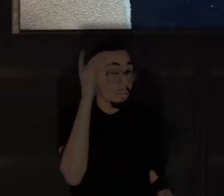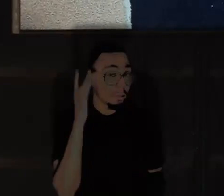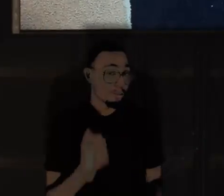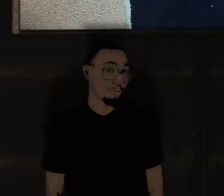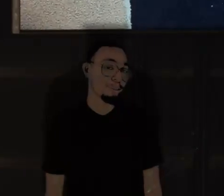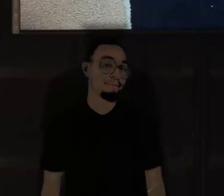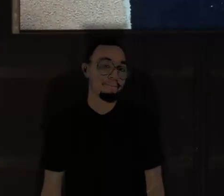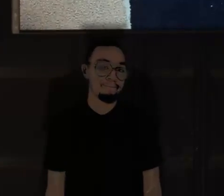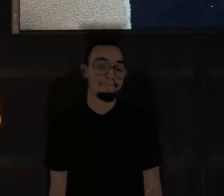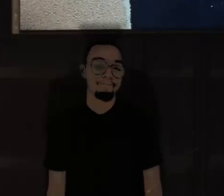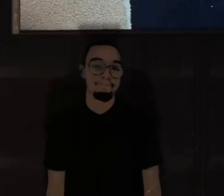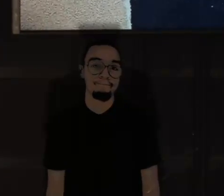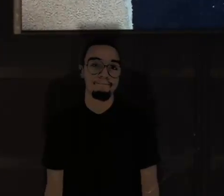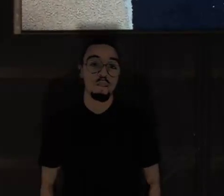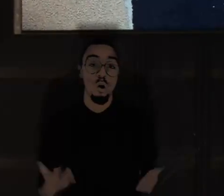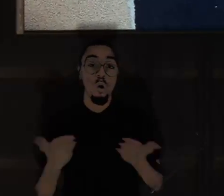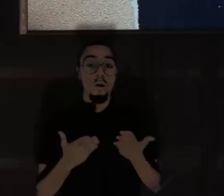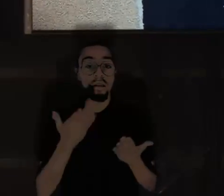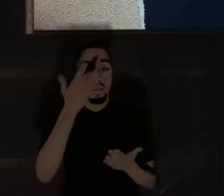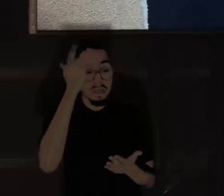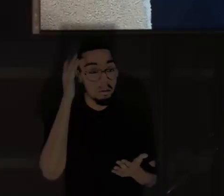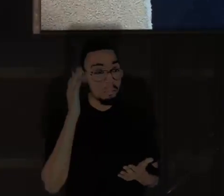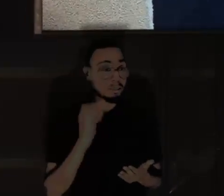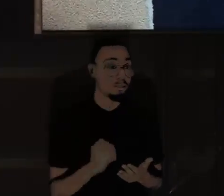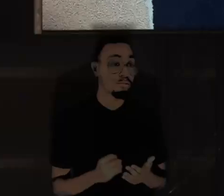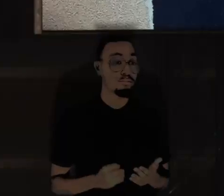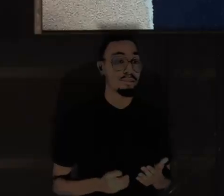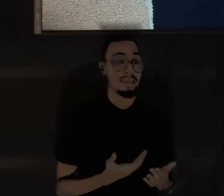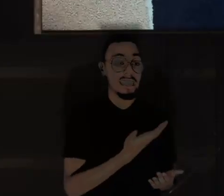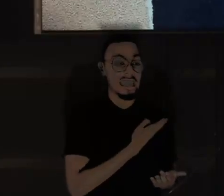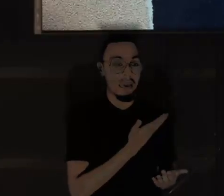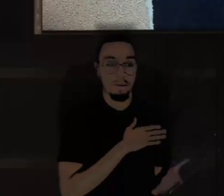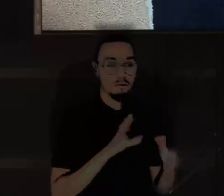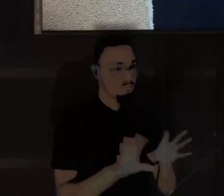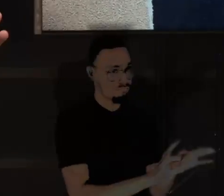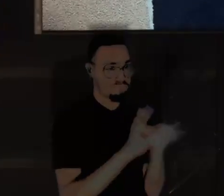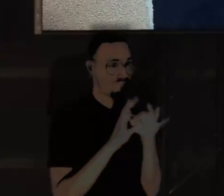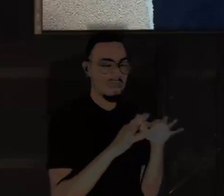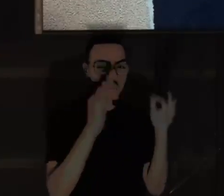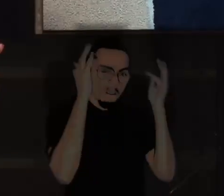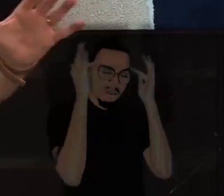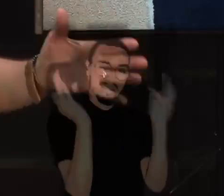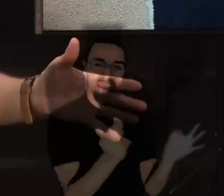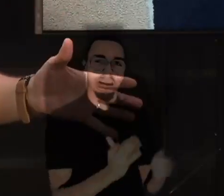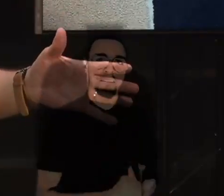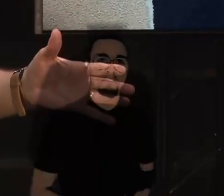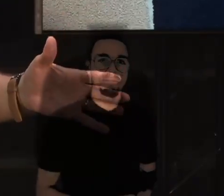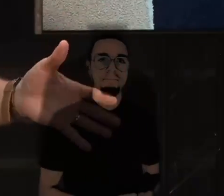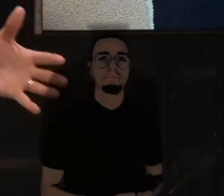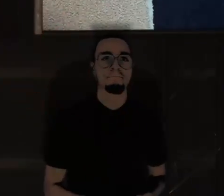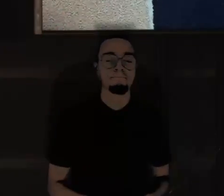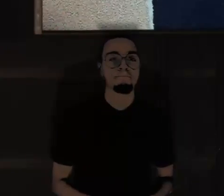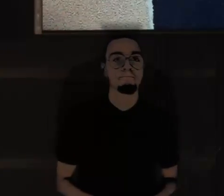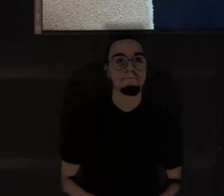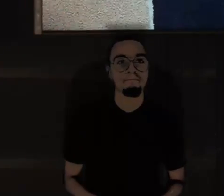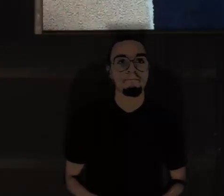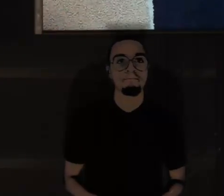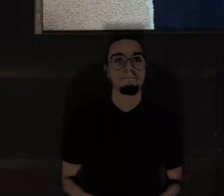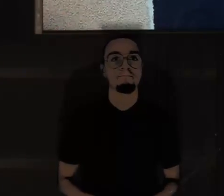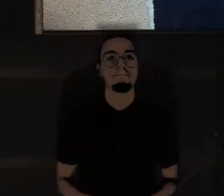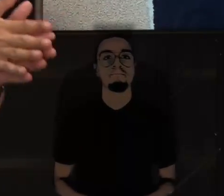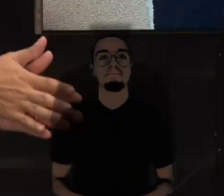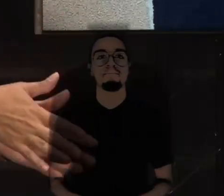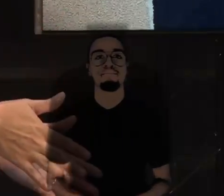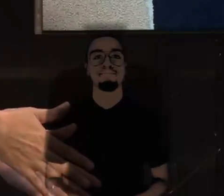morrem por amizades. Eu me lembro de algumas vezes que trabalhava em empresas e o maior medo dos antigos da casa era que os